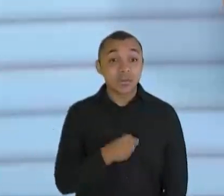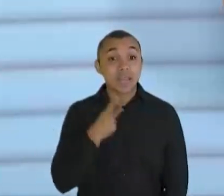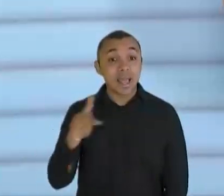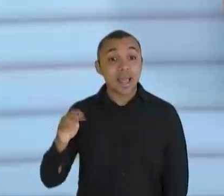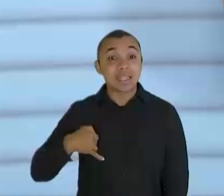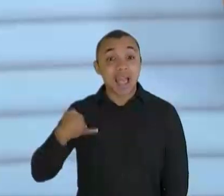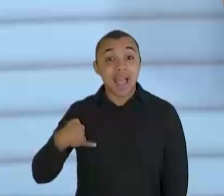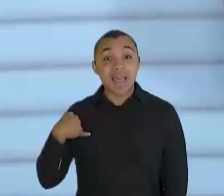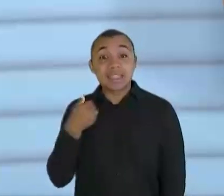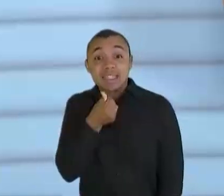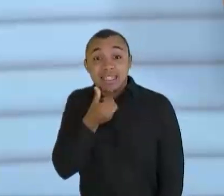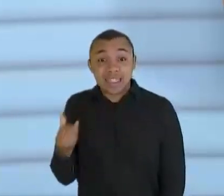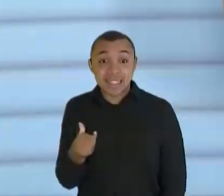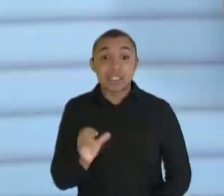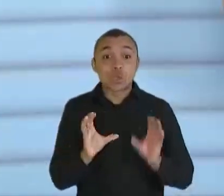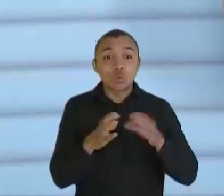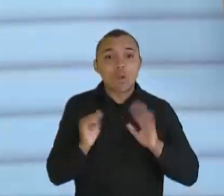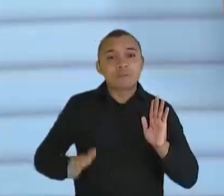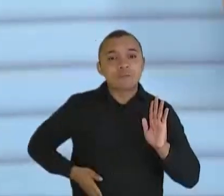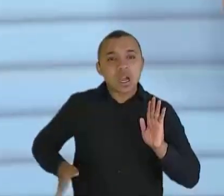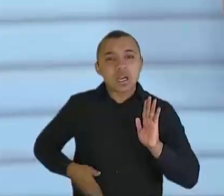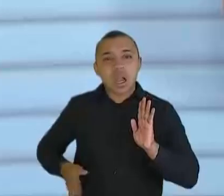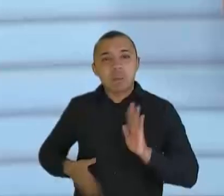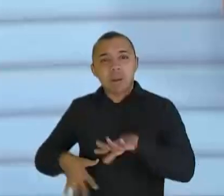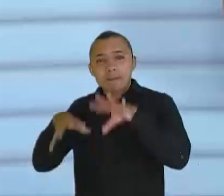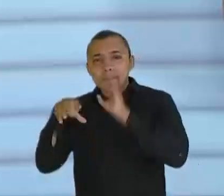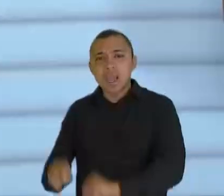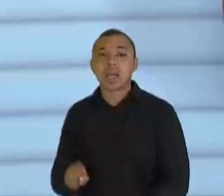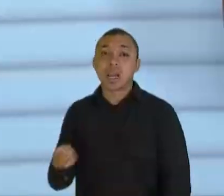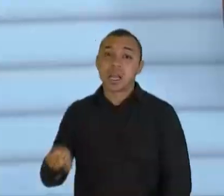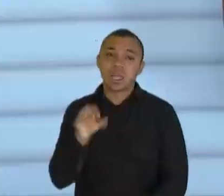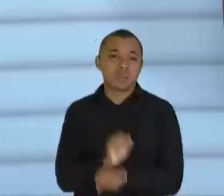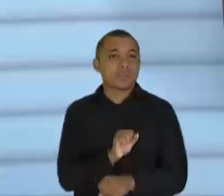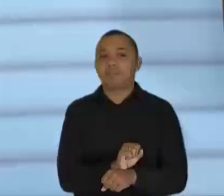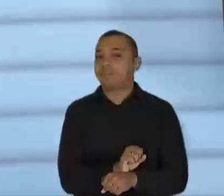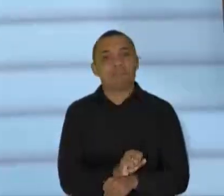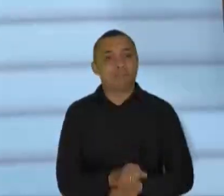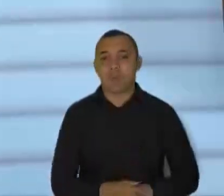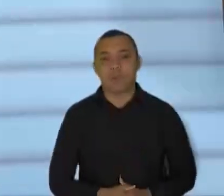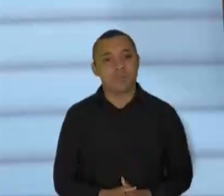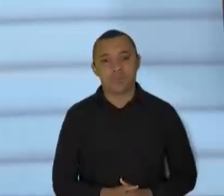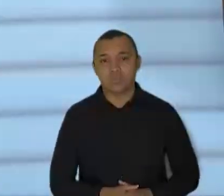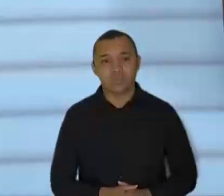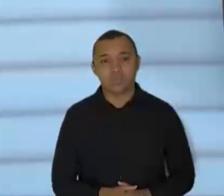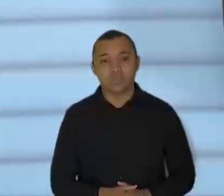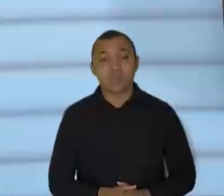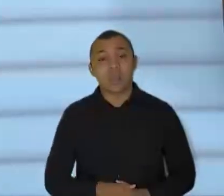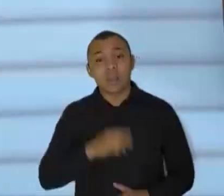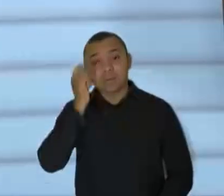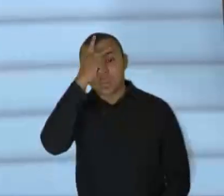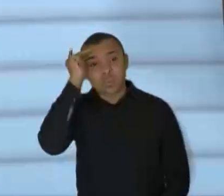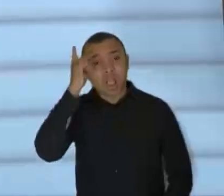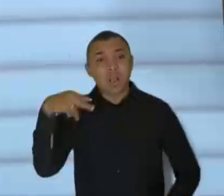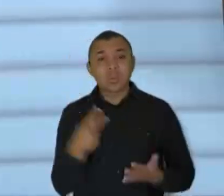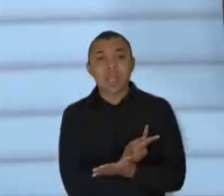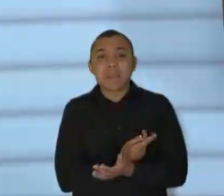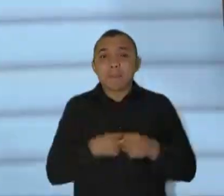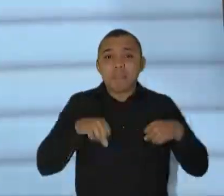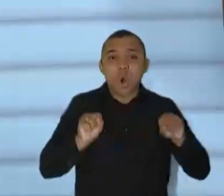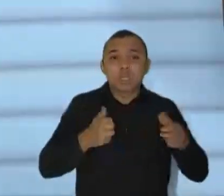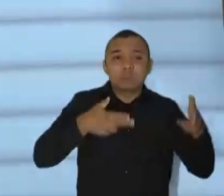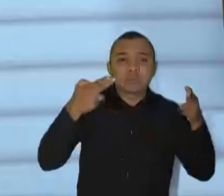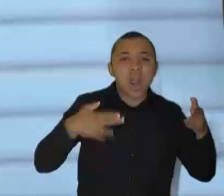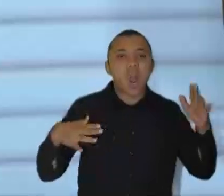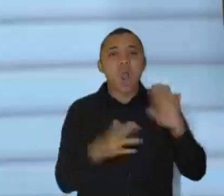pode ser capturado por uma facção, ele não pode esperar. Pode. Ele, ela precisa. Por exemplo, trabalhador que tem a sua motozinha para trabalhar, não pode, que é então,